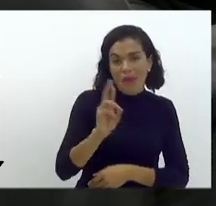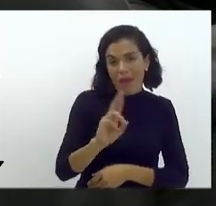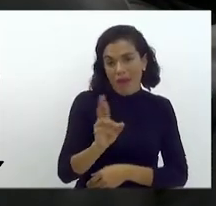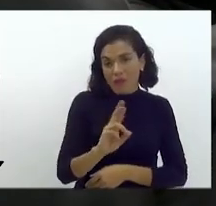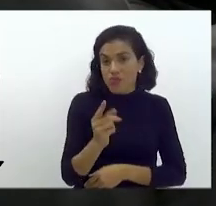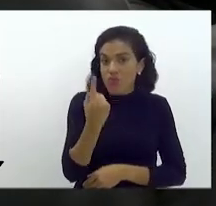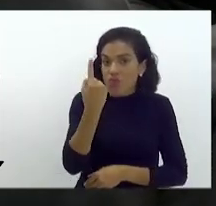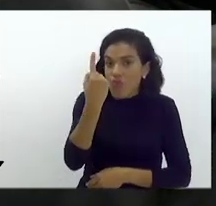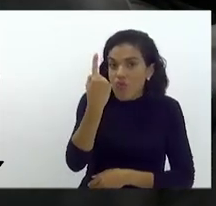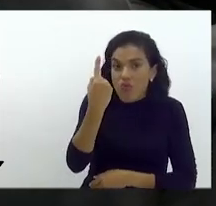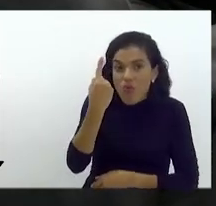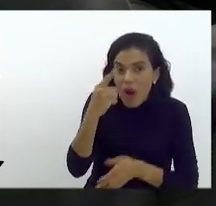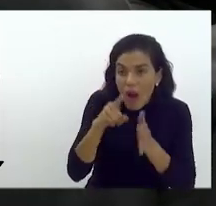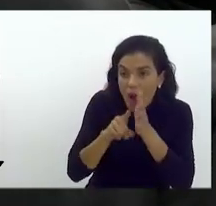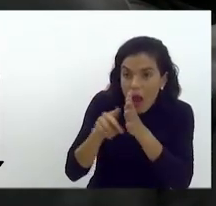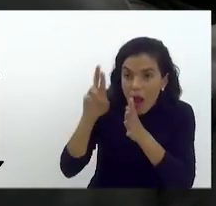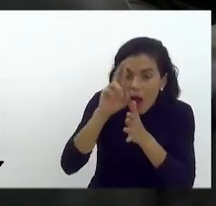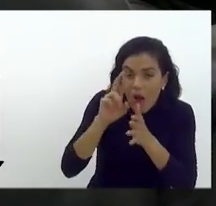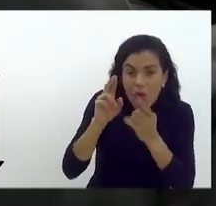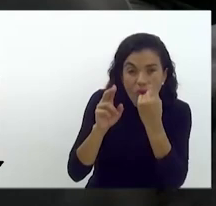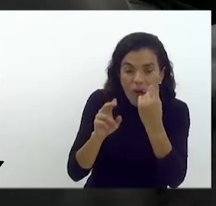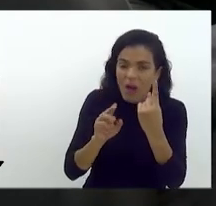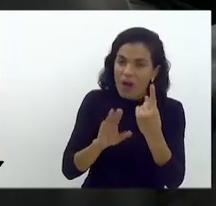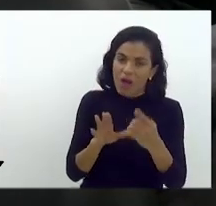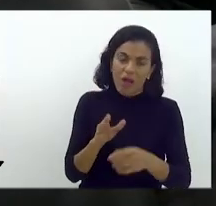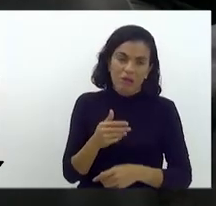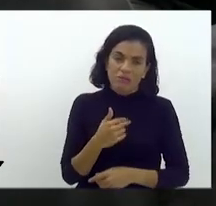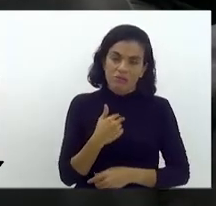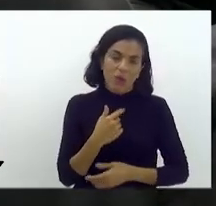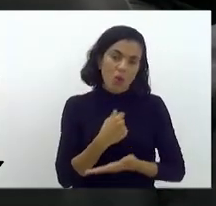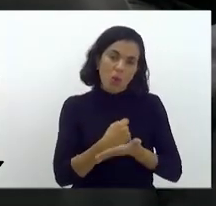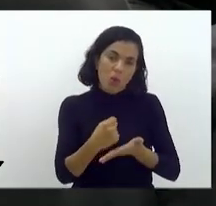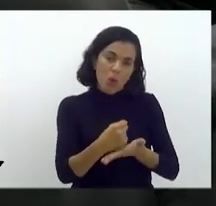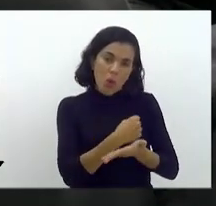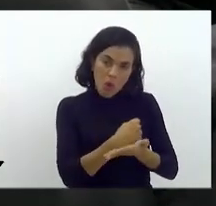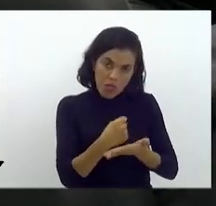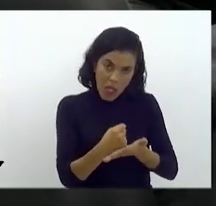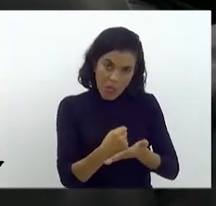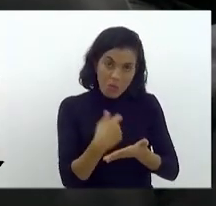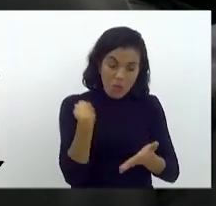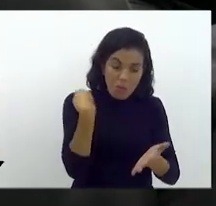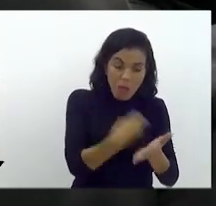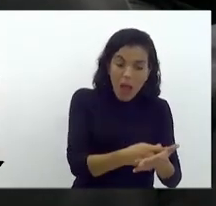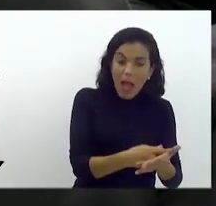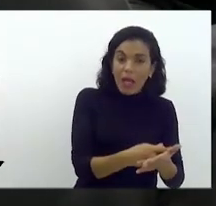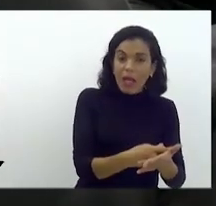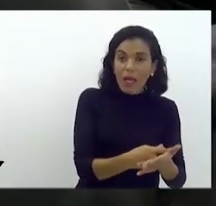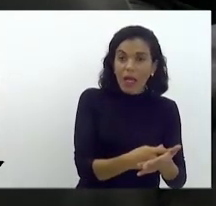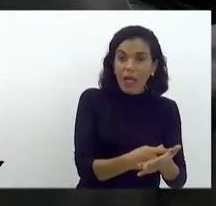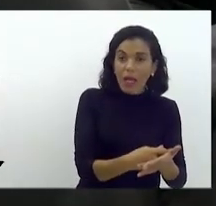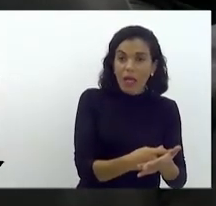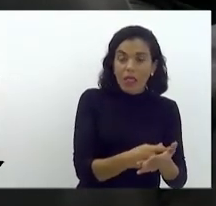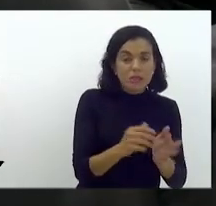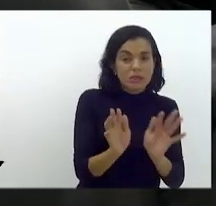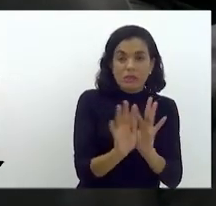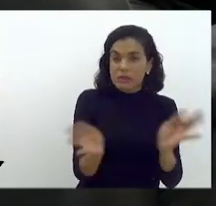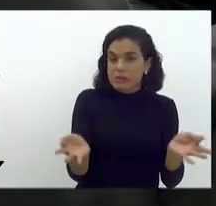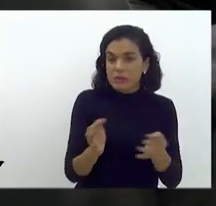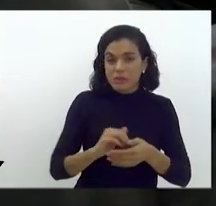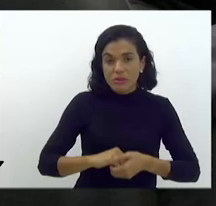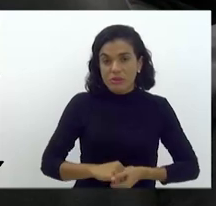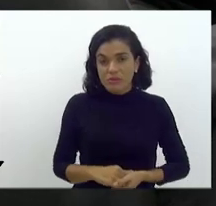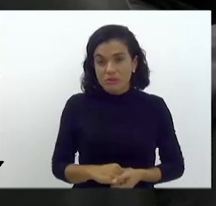realizar um único exame me deu um contrato com laboratório me pague esse exame que é simples com a gente